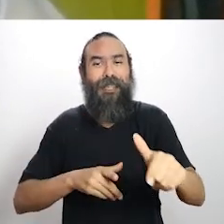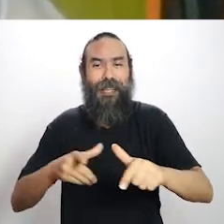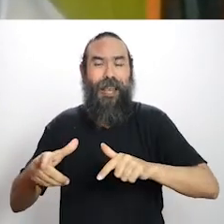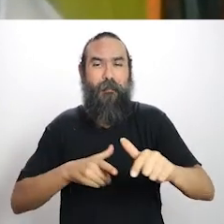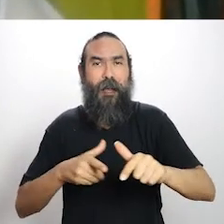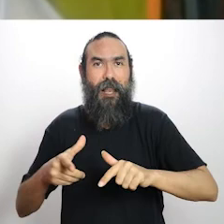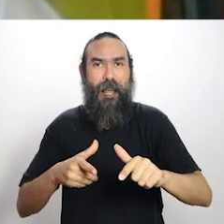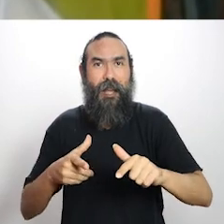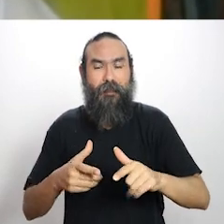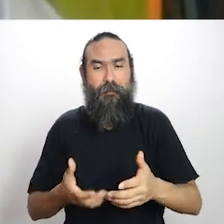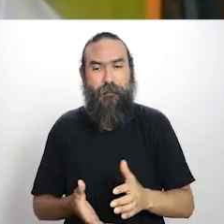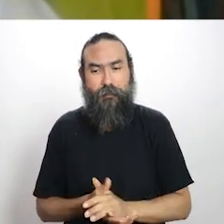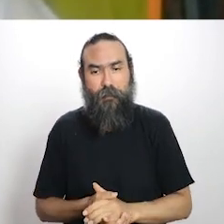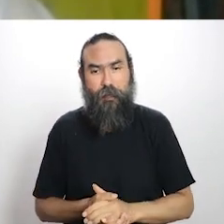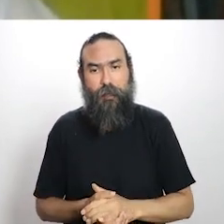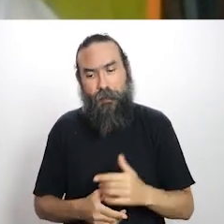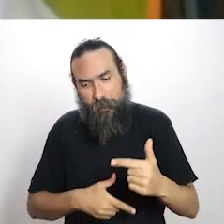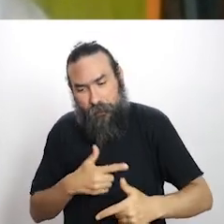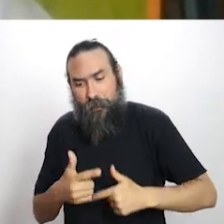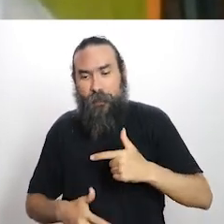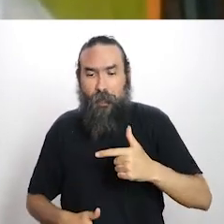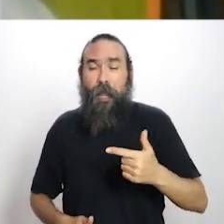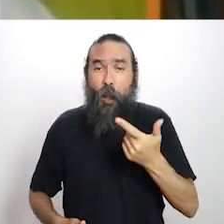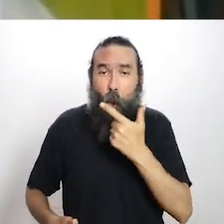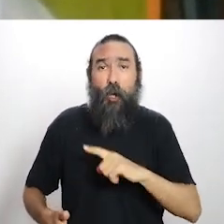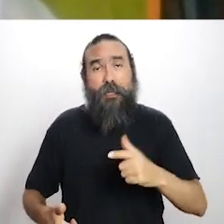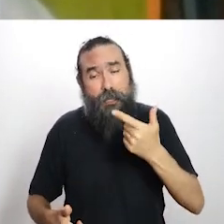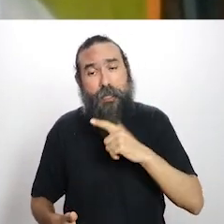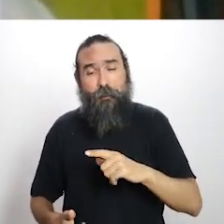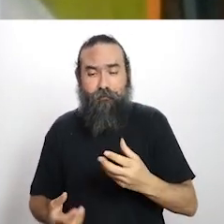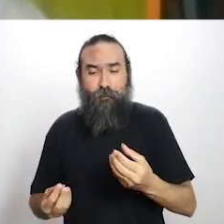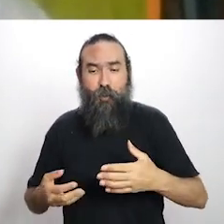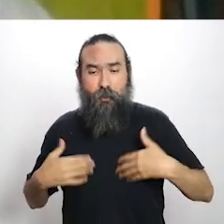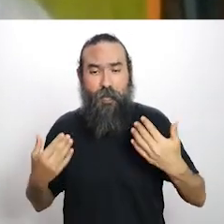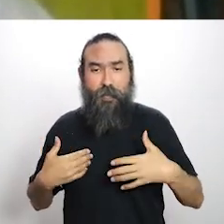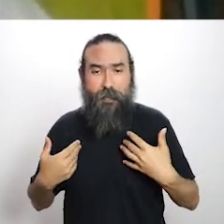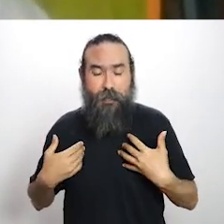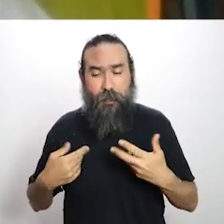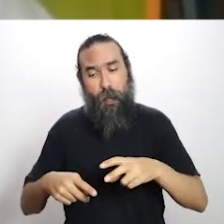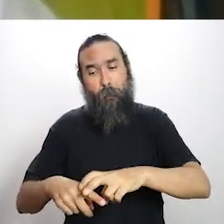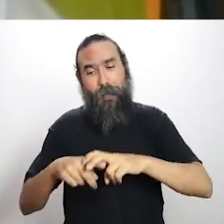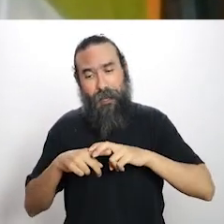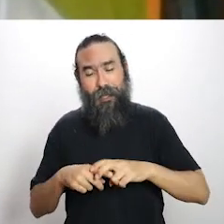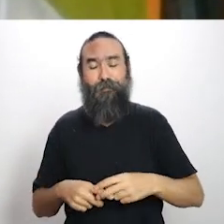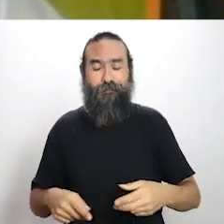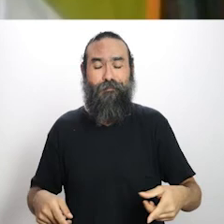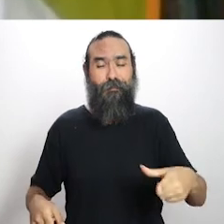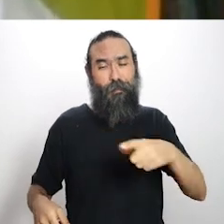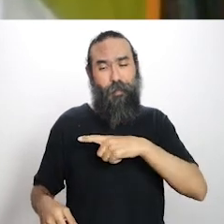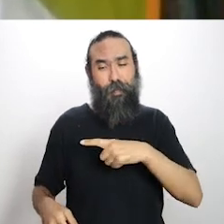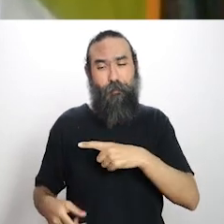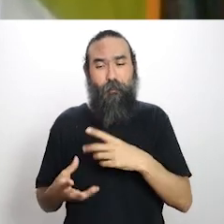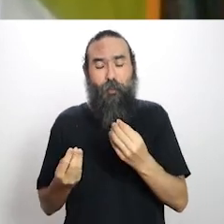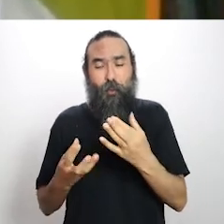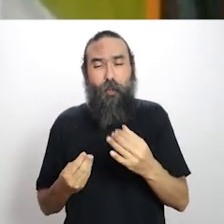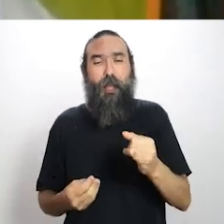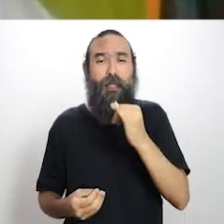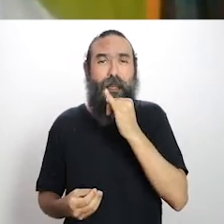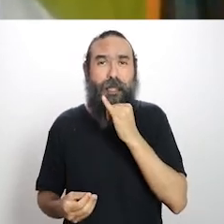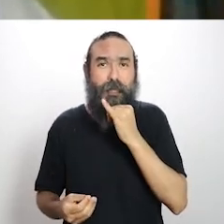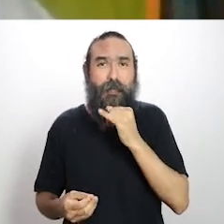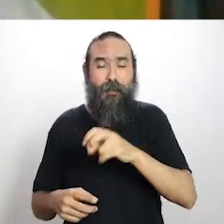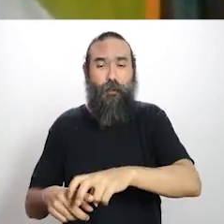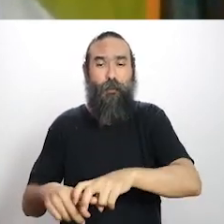E estamos conseguindo ir. Então, por isso, também estamos felizes, apesar de toda a tristeza que está no nosso entorno,